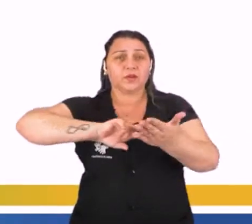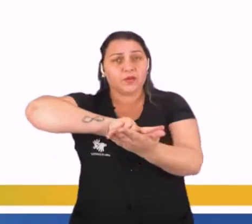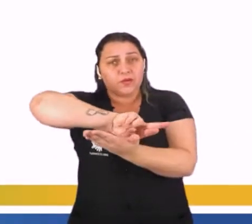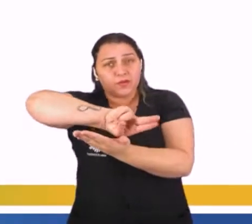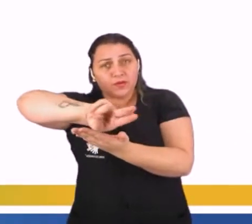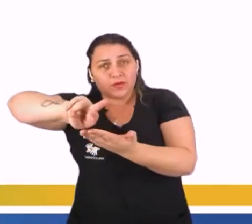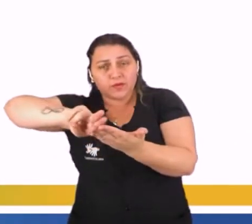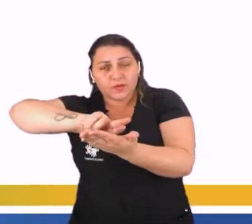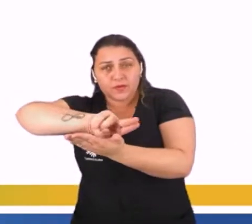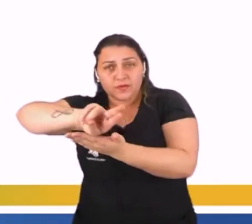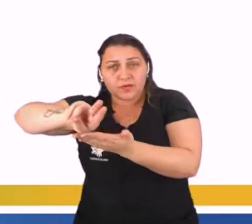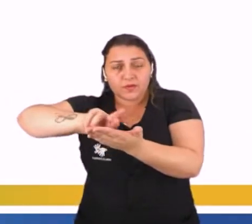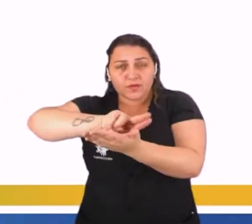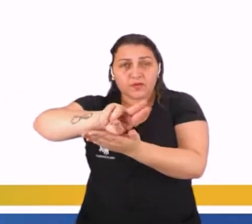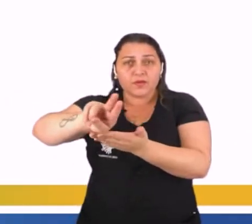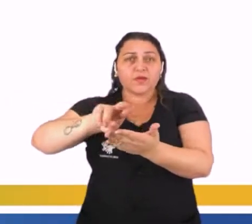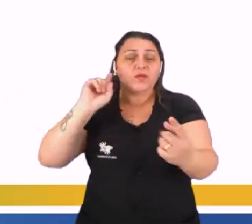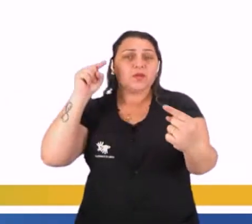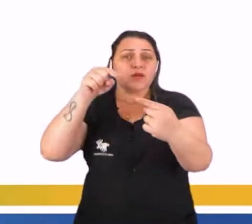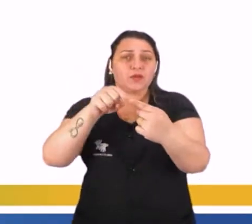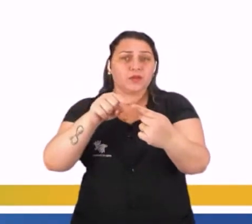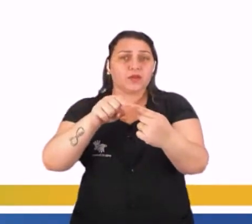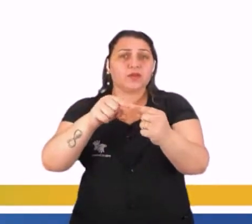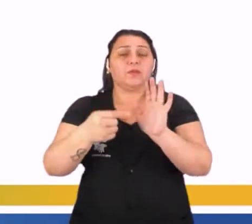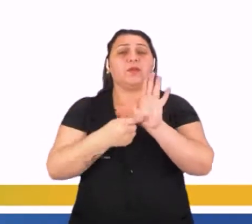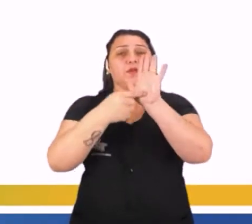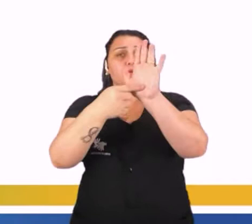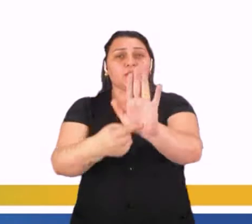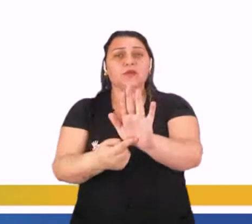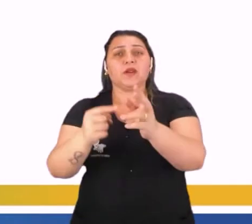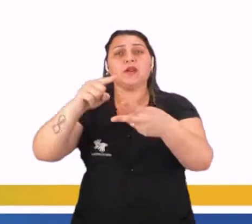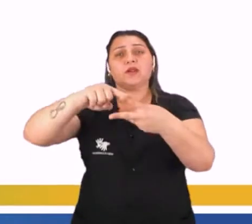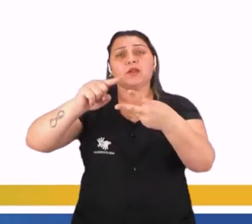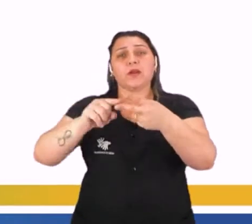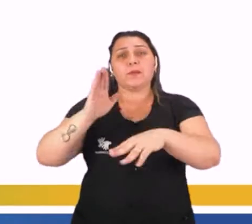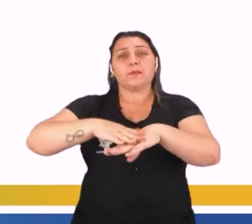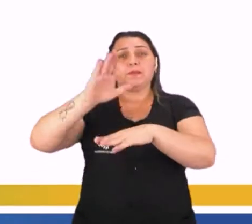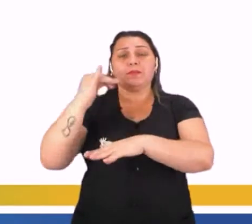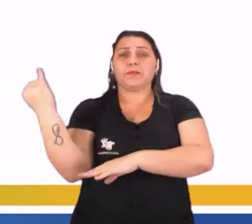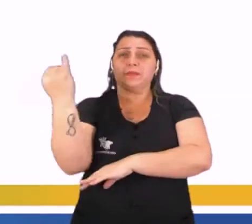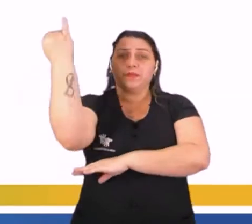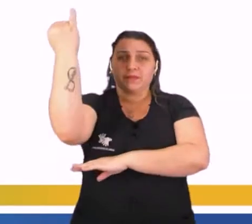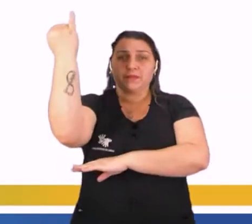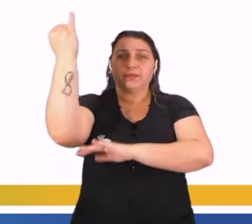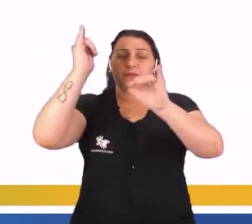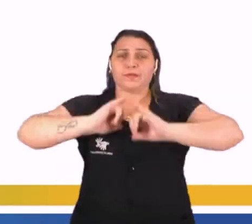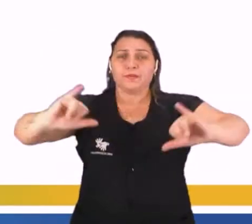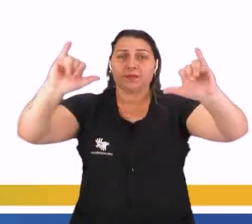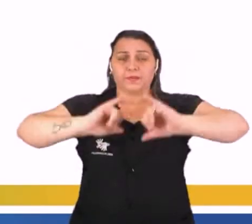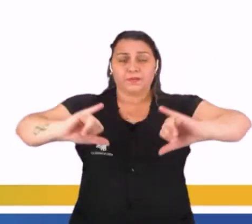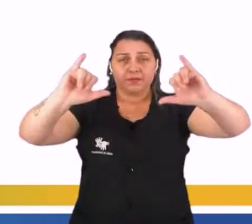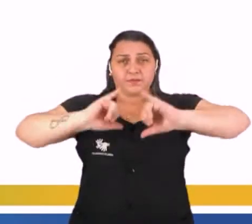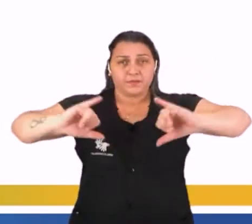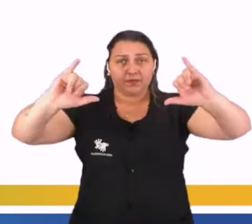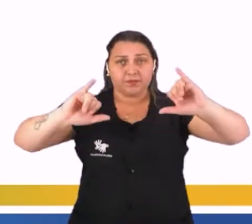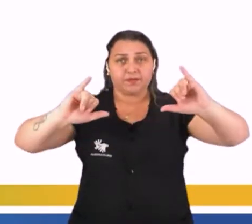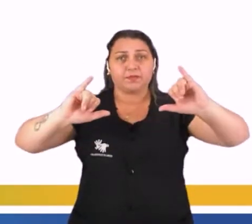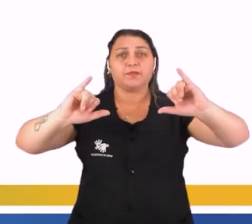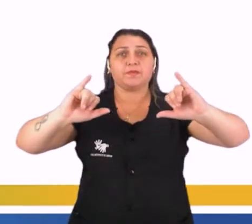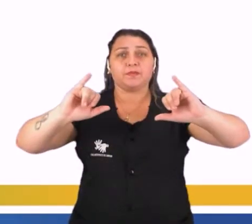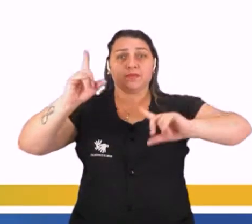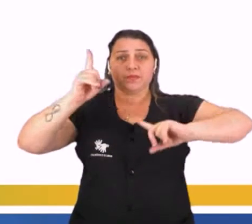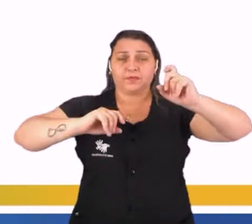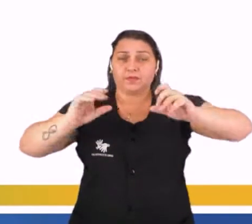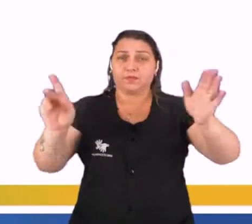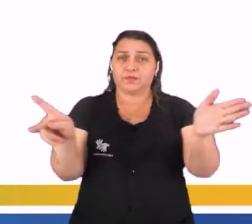de diversas atividades destacando que as duas mais importantes são de divulgação e informação e